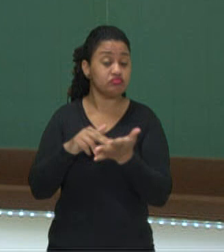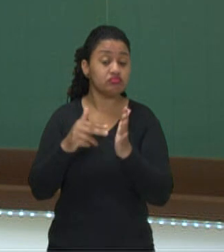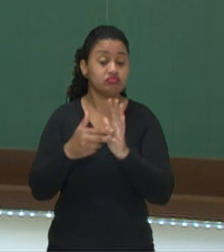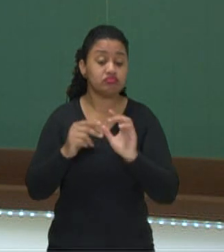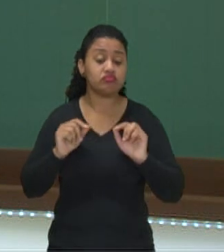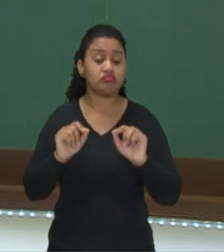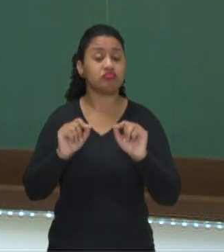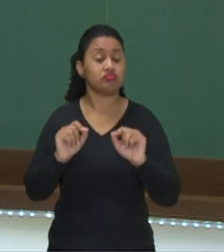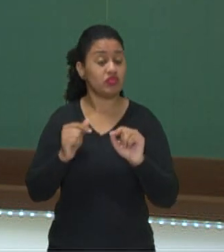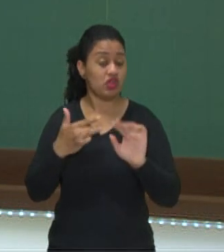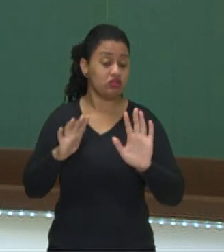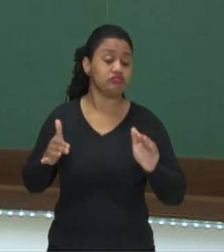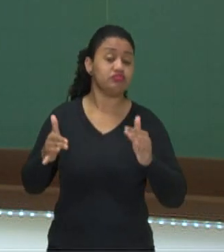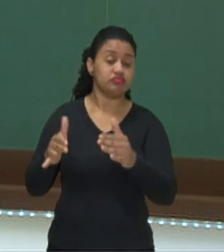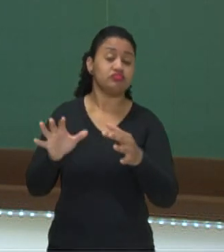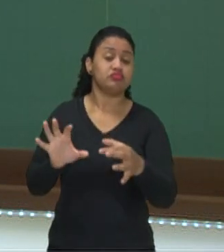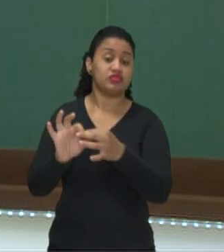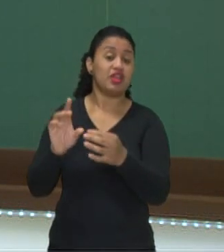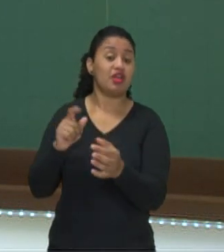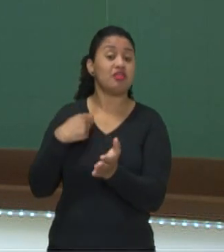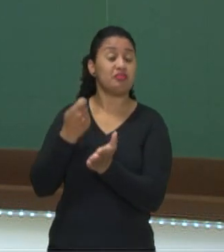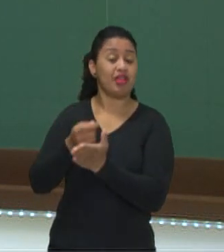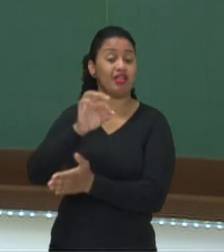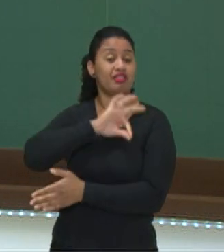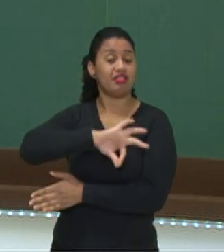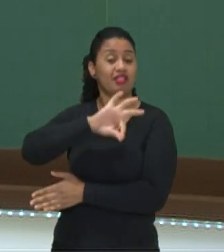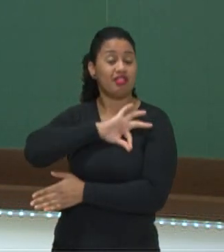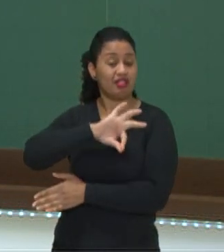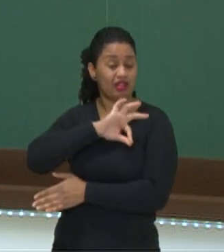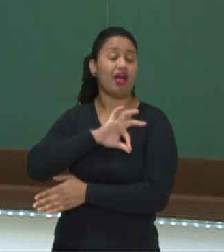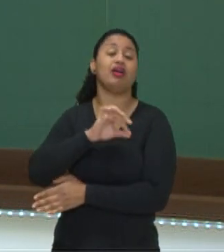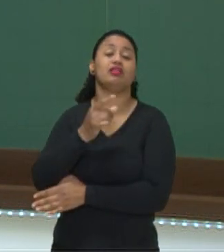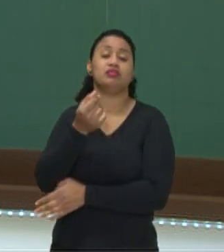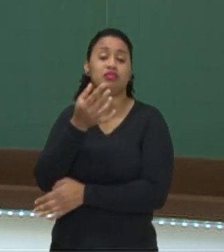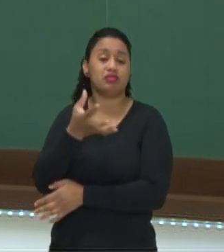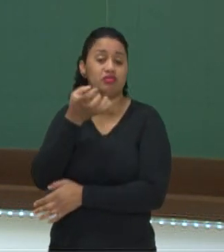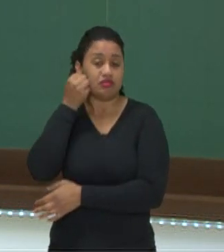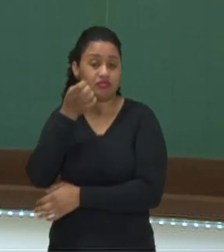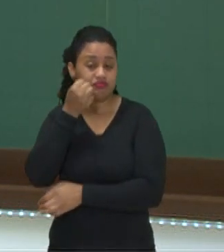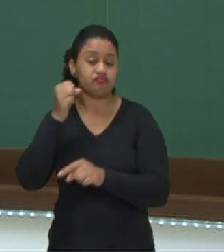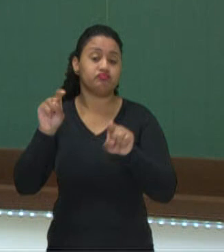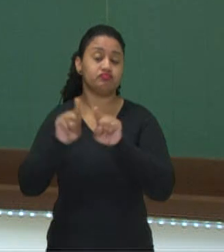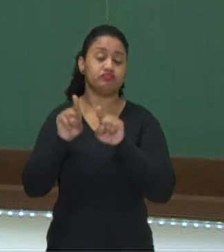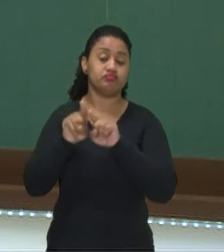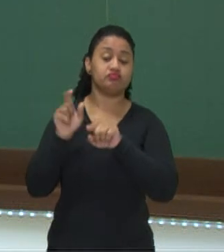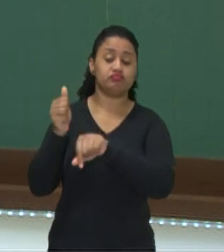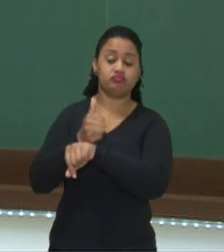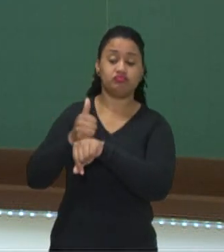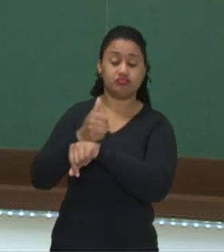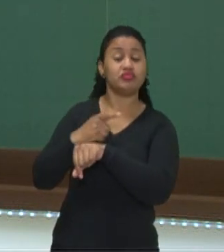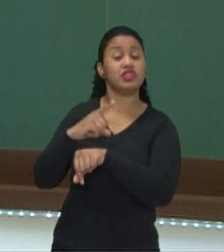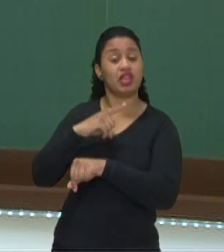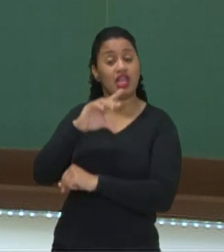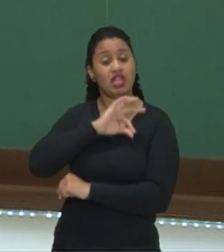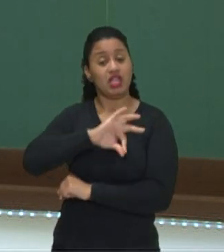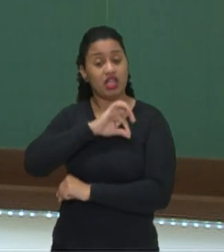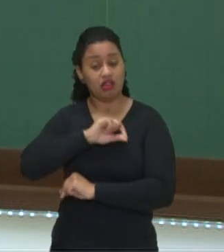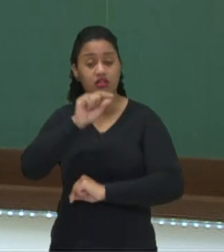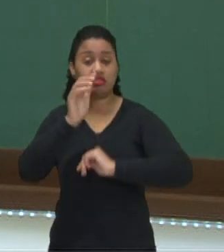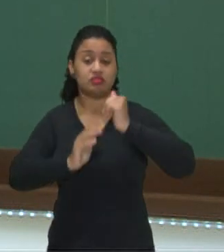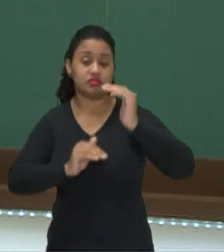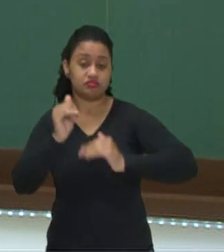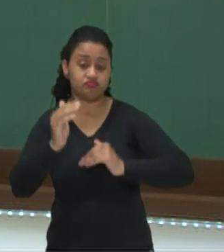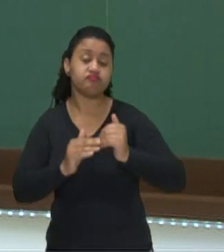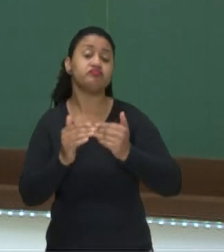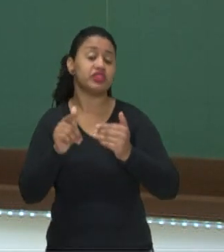Profissionalização está totalmente atrelada ao pagamento, ao lucro, ao financeiro. Então, esses atletas recebem para praticar, eles